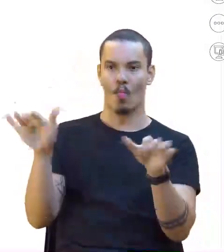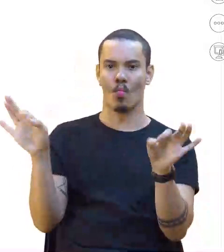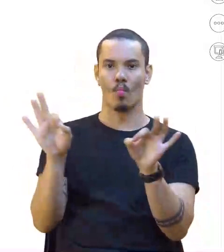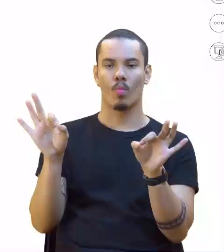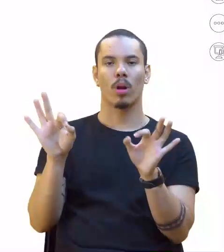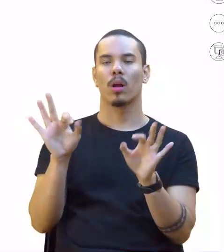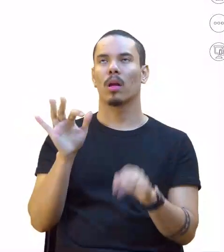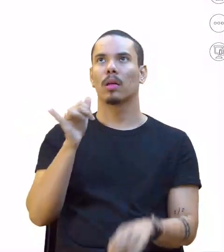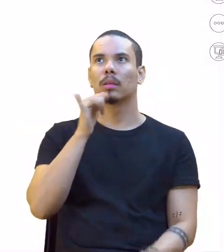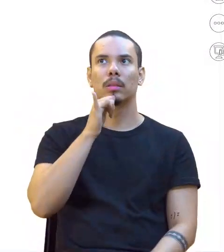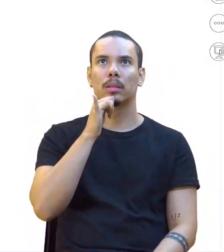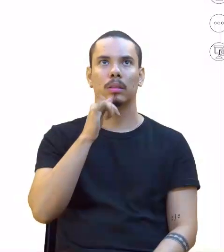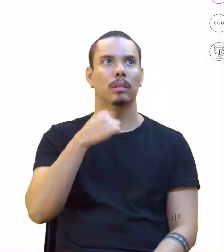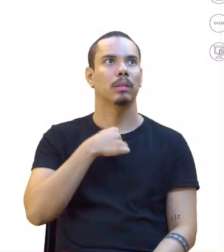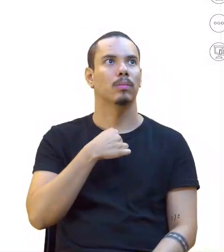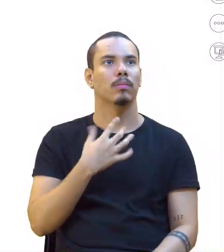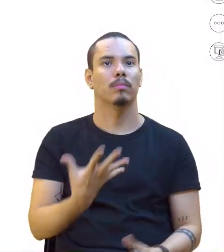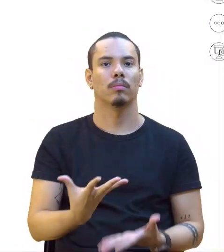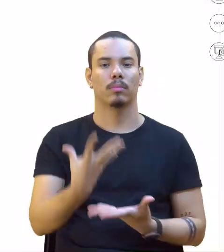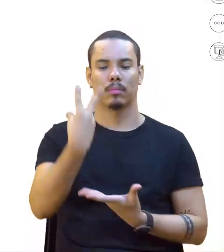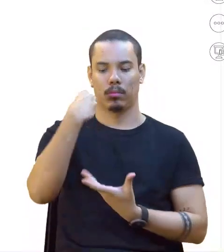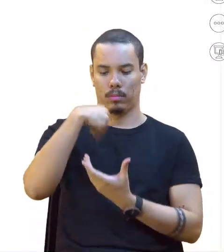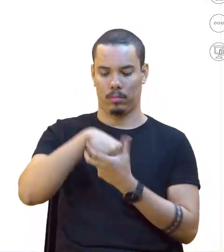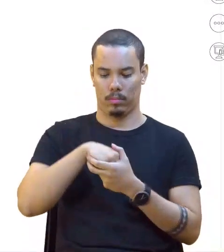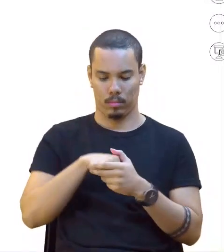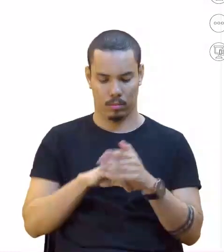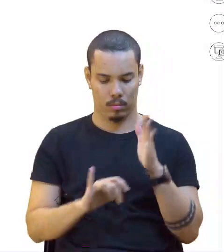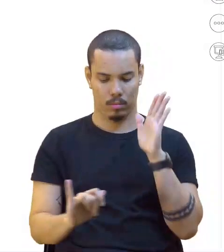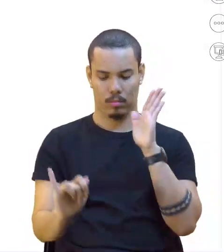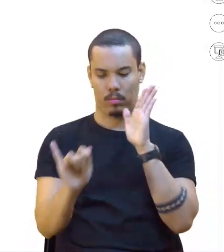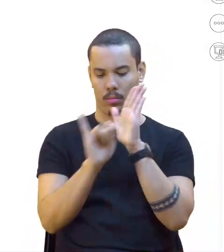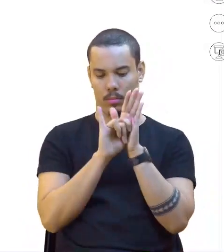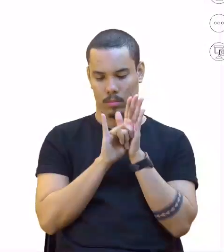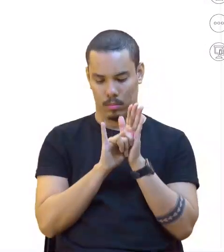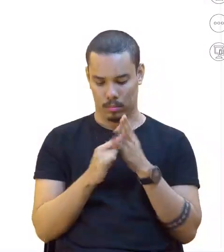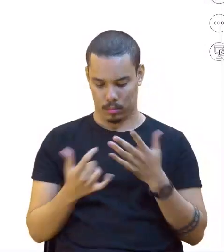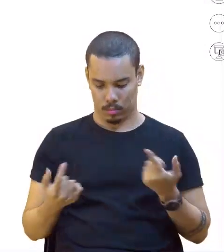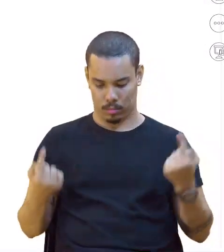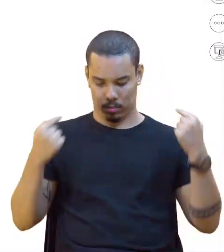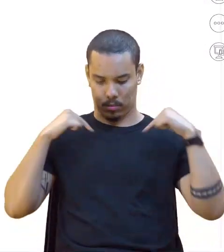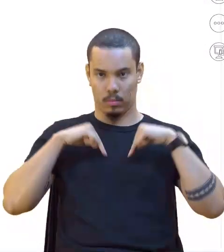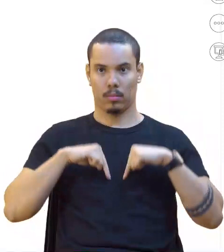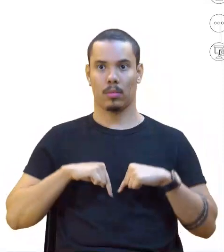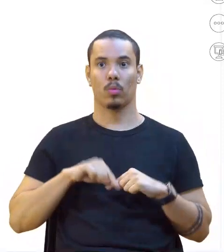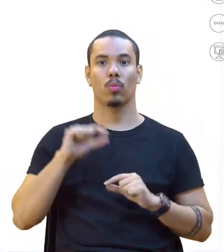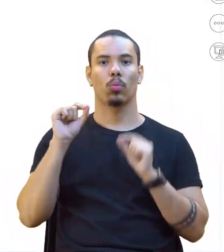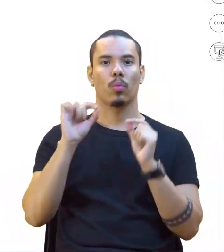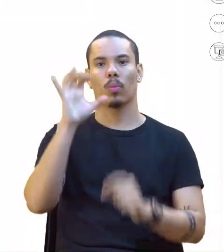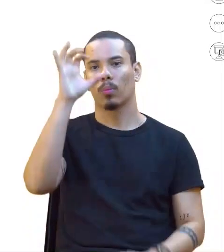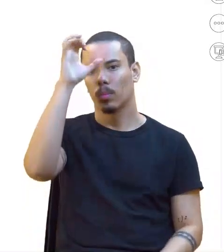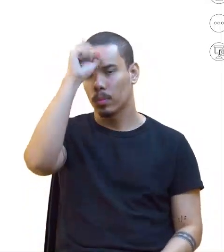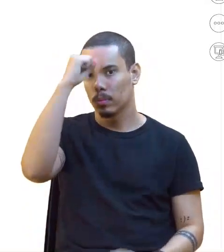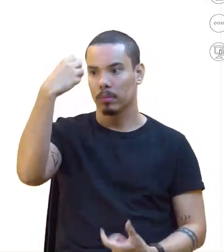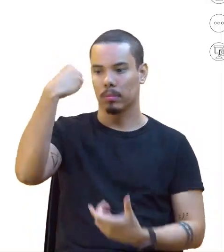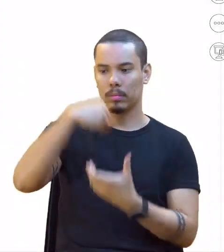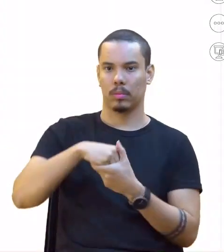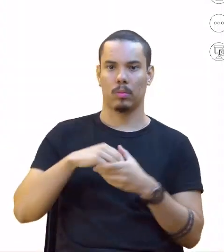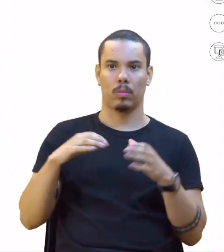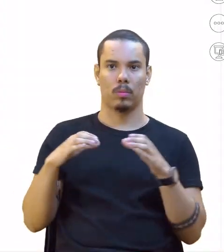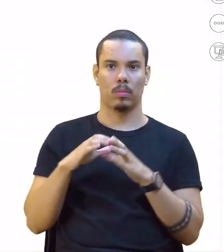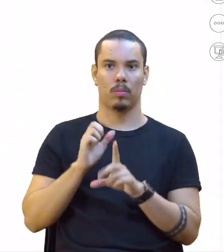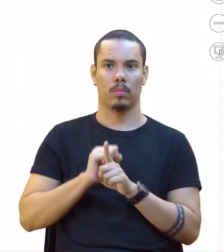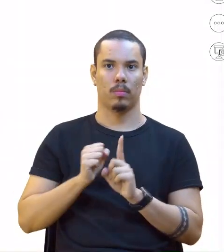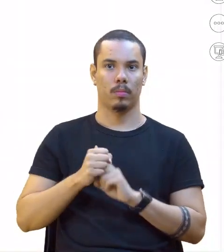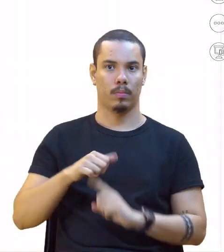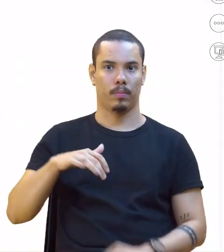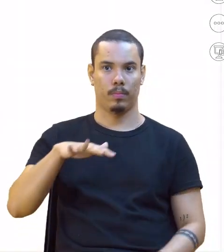eu internalizo, eu interiorizo com aquilo que eu aprendi dentro dos grupos sociais.